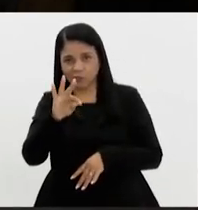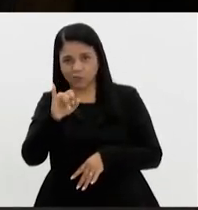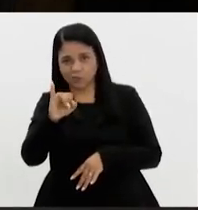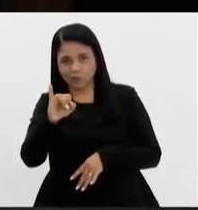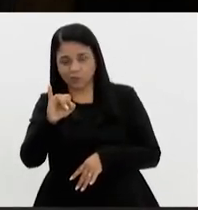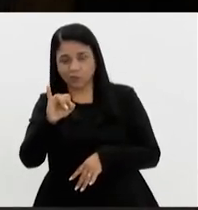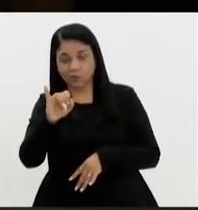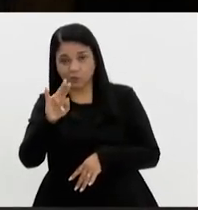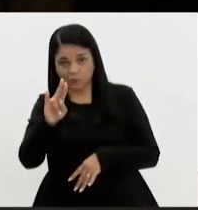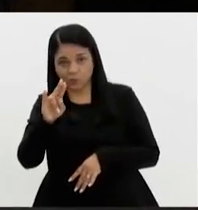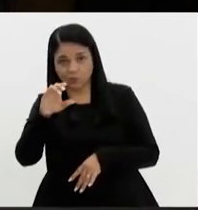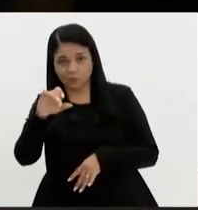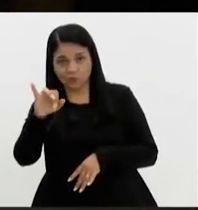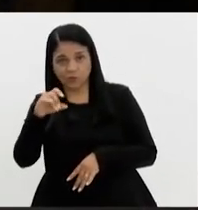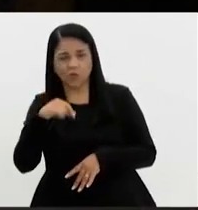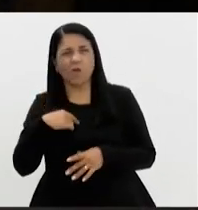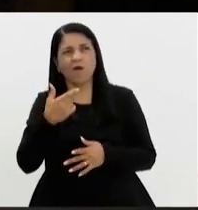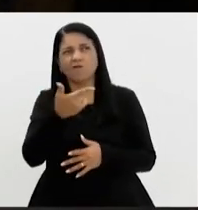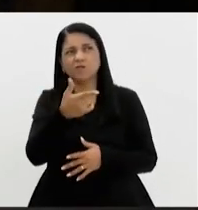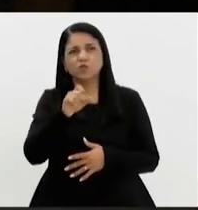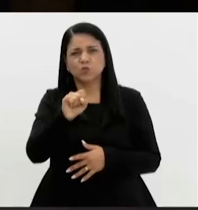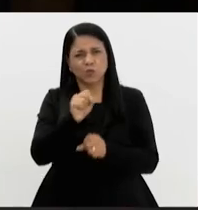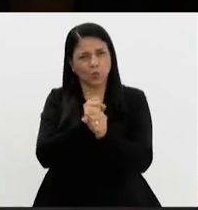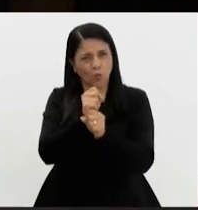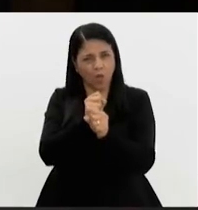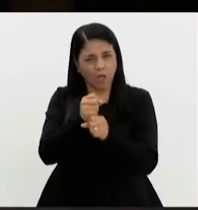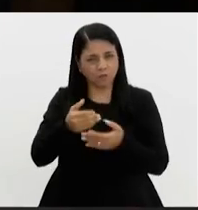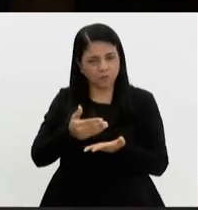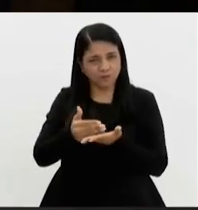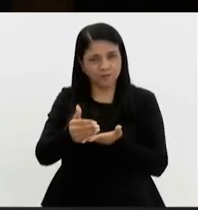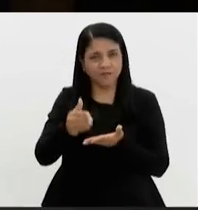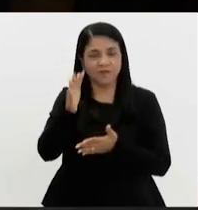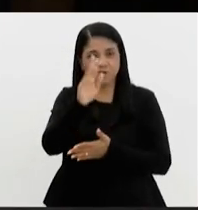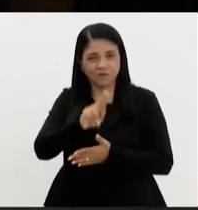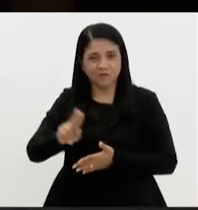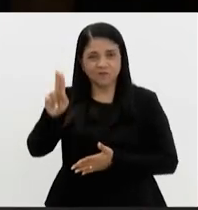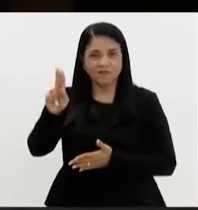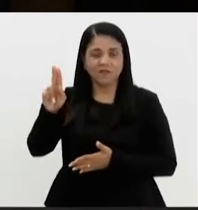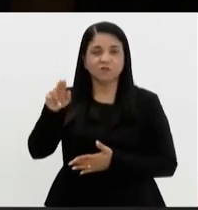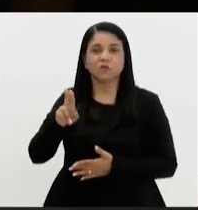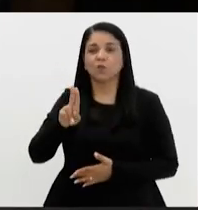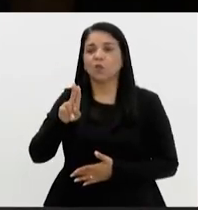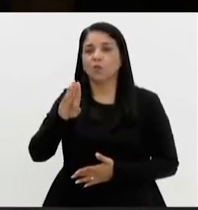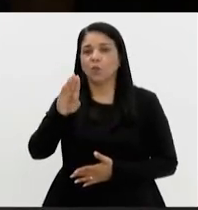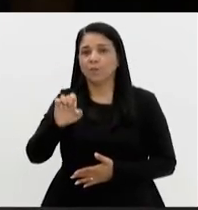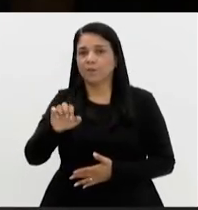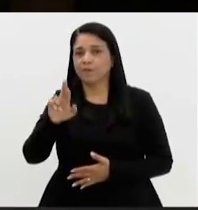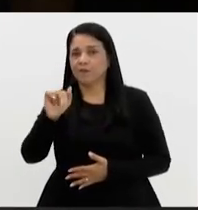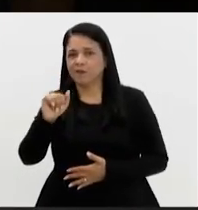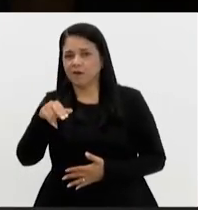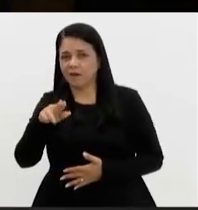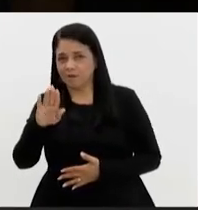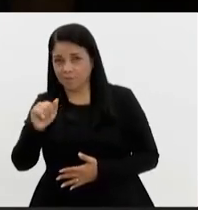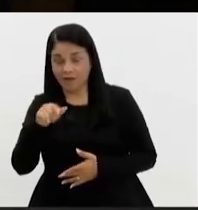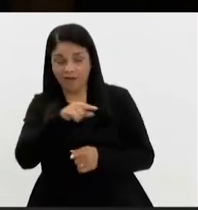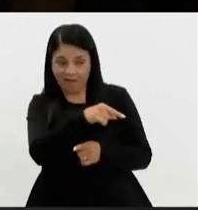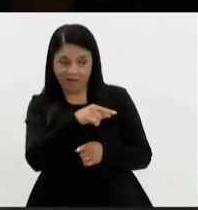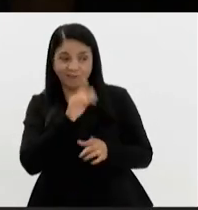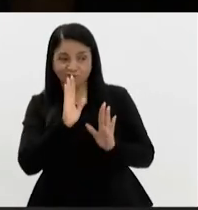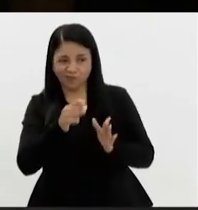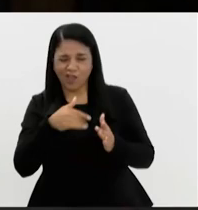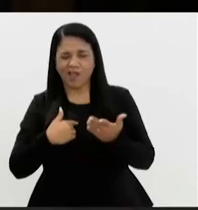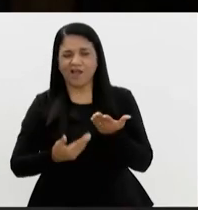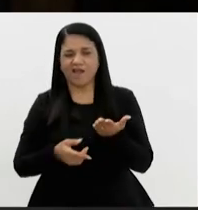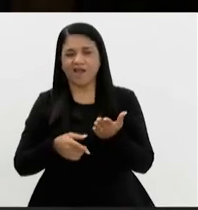Comecei na universidade de Uberaba na uniu onde a professora Dilene já ministrou a aula muito depois de mim porque ela é muito mais